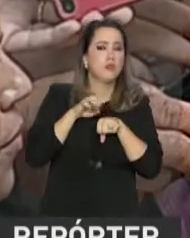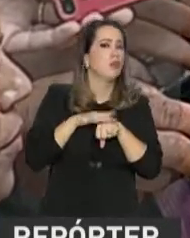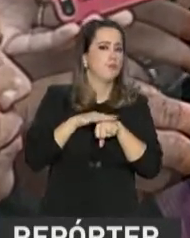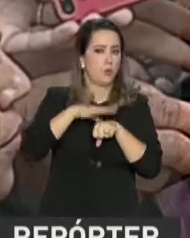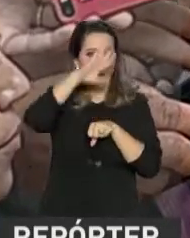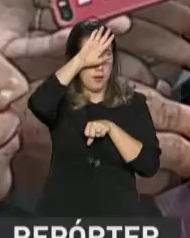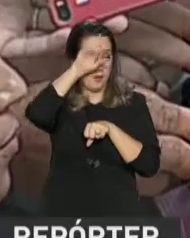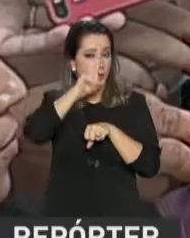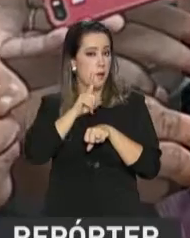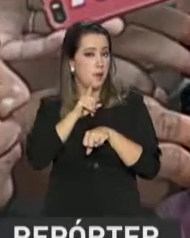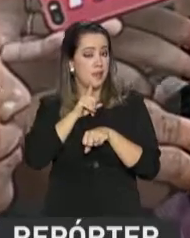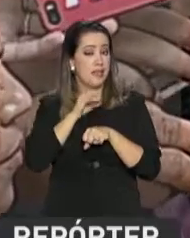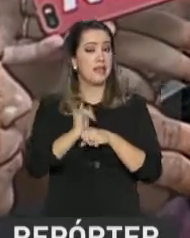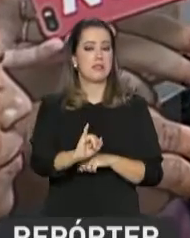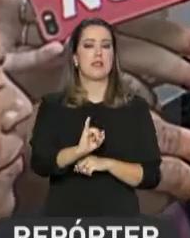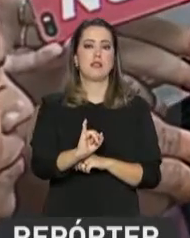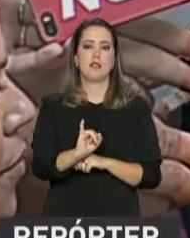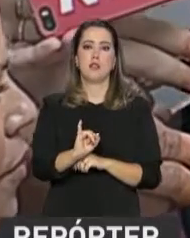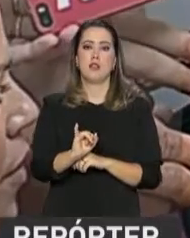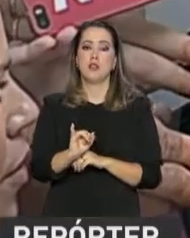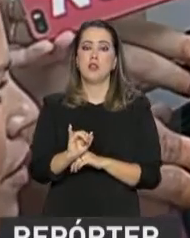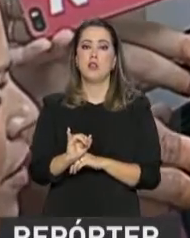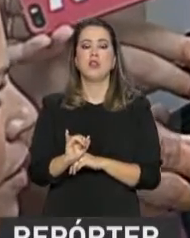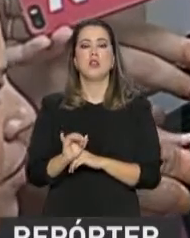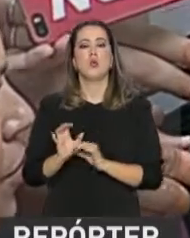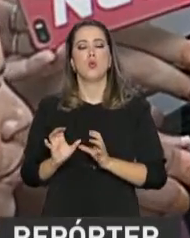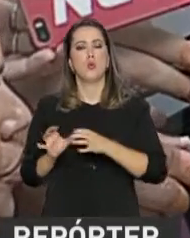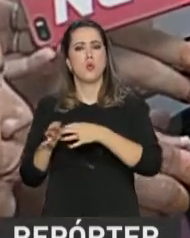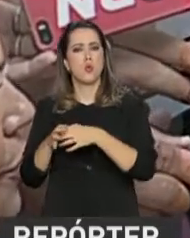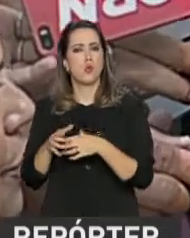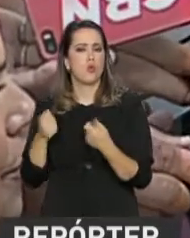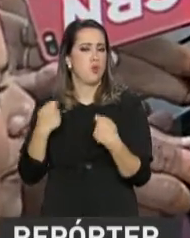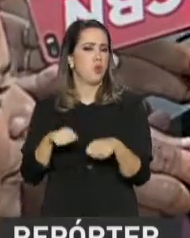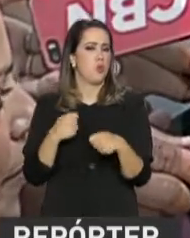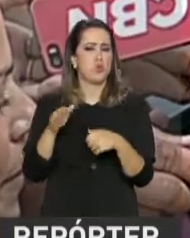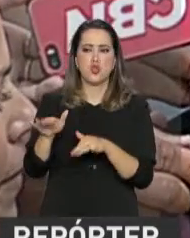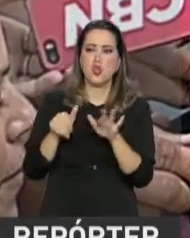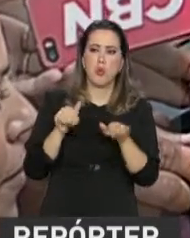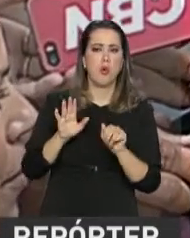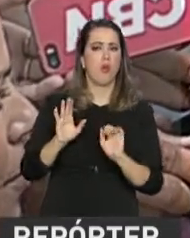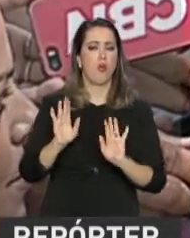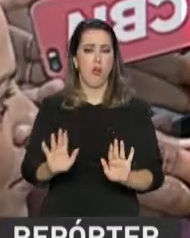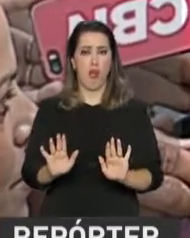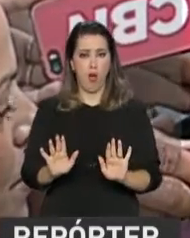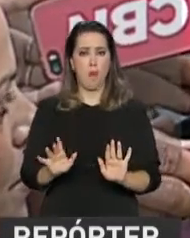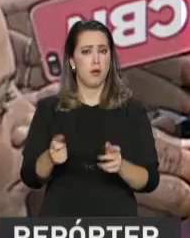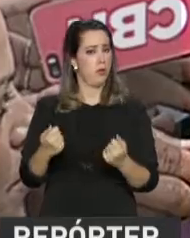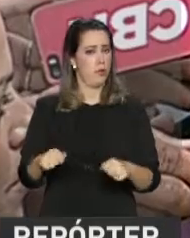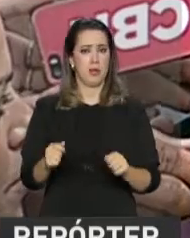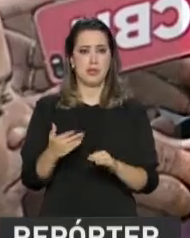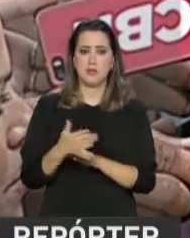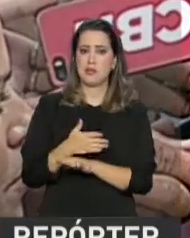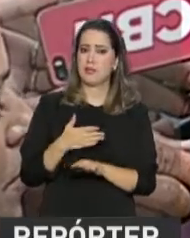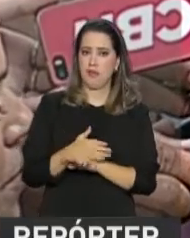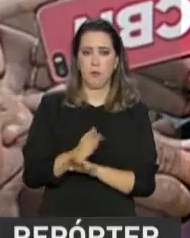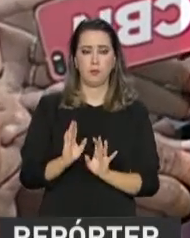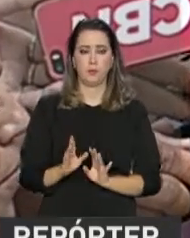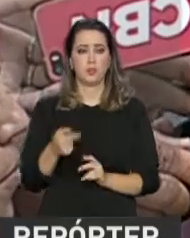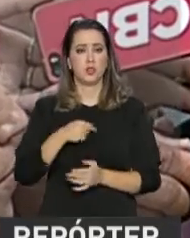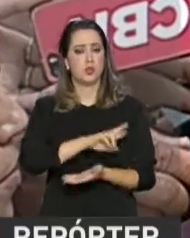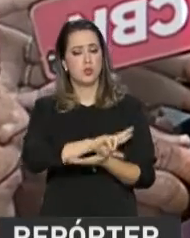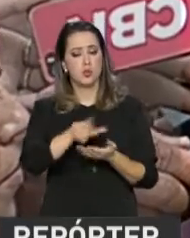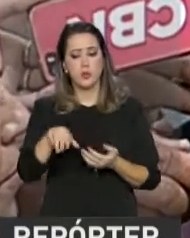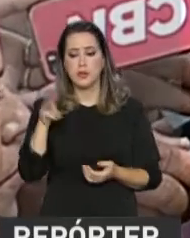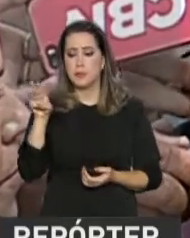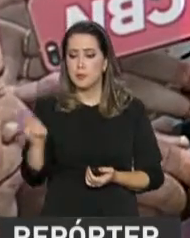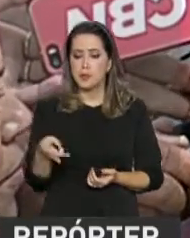febre amarela se a vigilância não convoca as pessoas não devem ir nós temos milhares de brasileiros que não estão